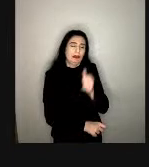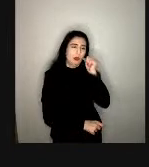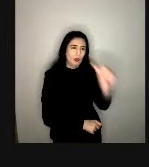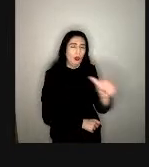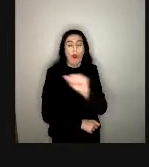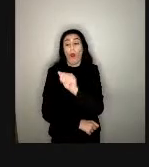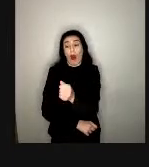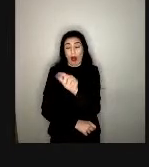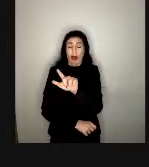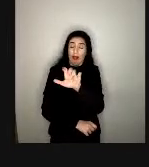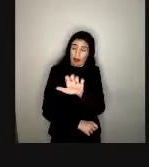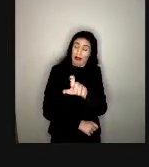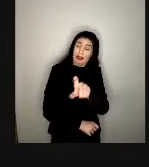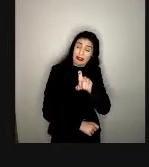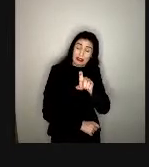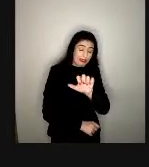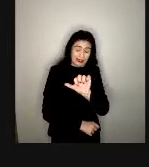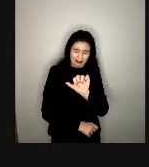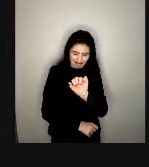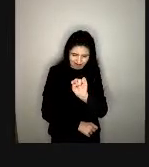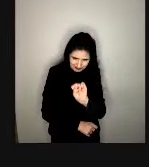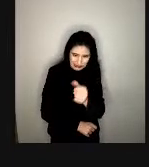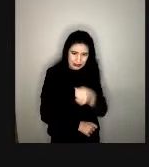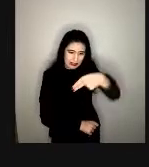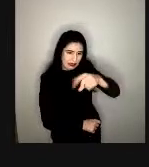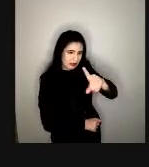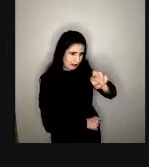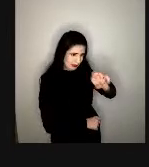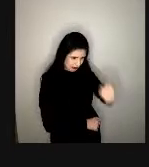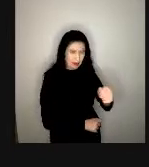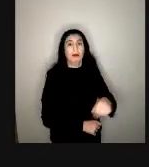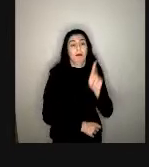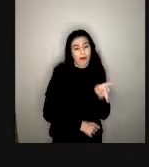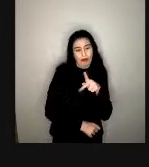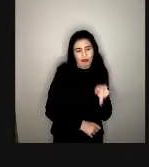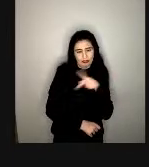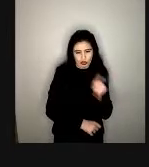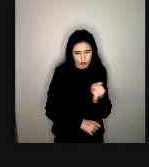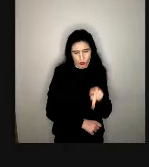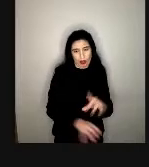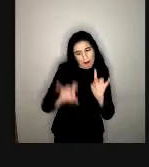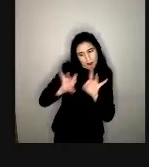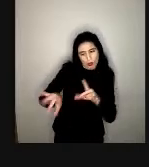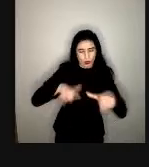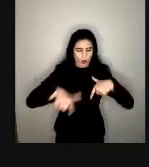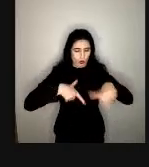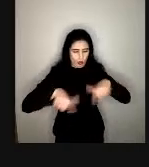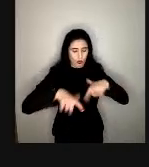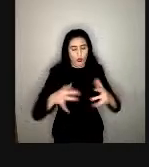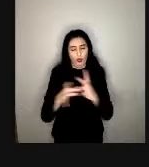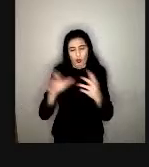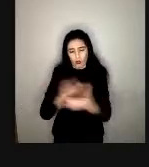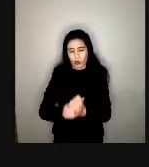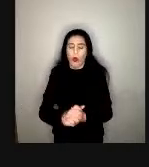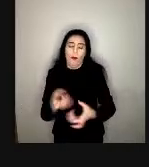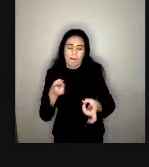Alessandra, ela é uma professora que deixou de trabalhar, casada com um médico, e o médico